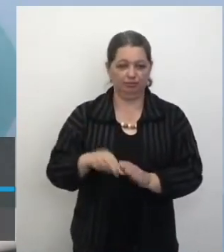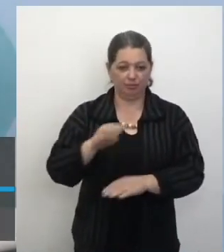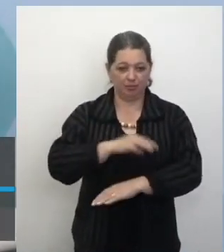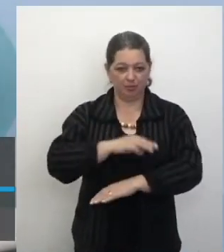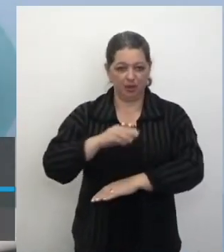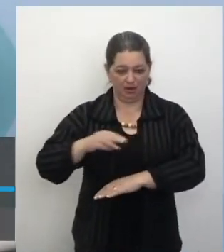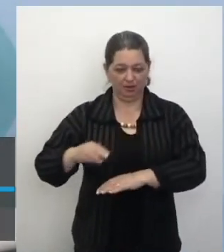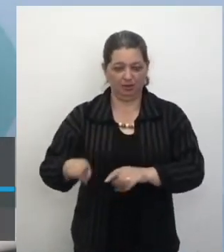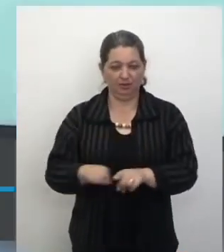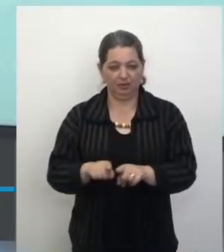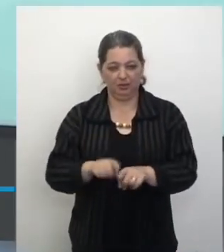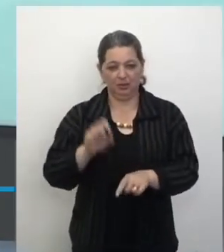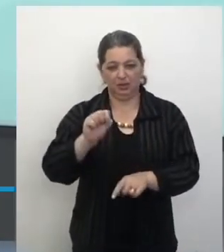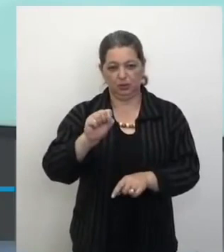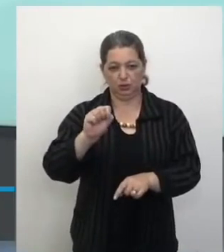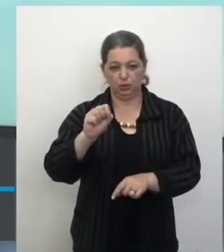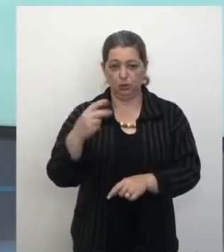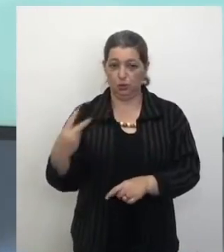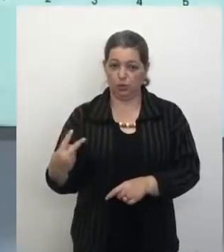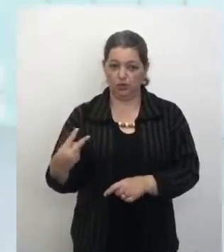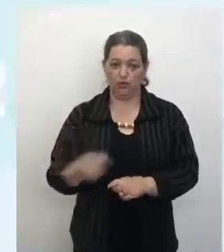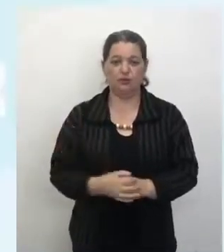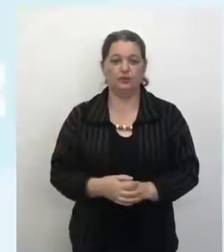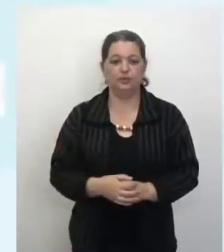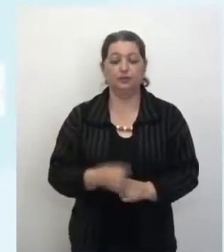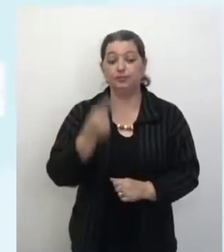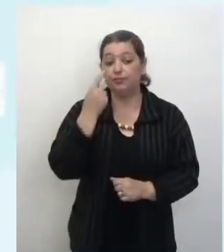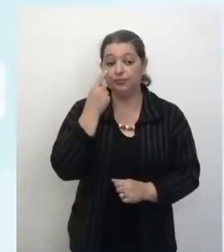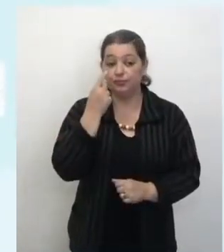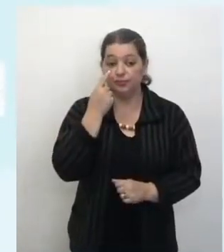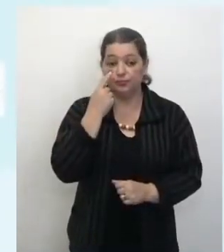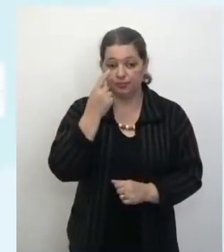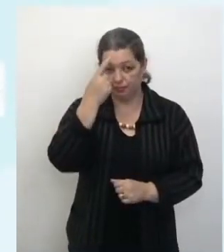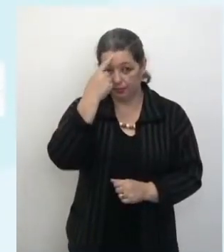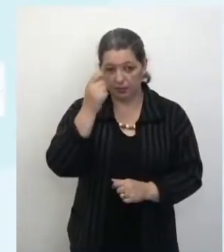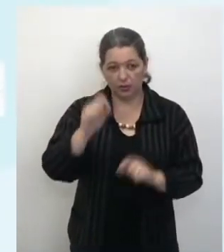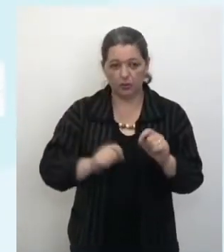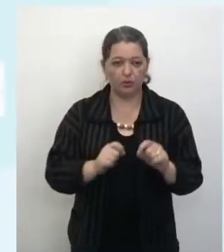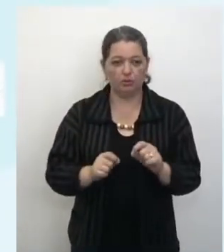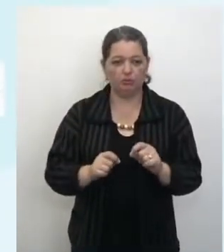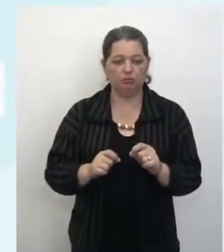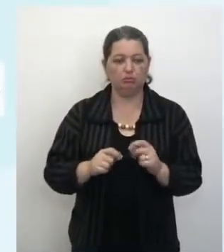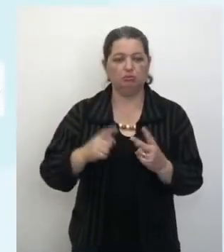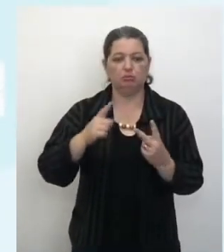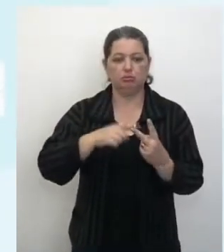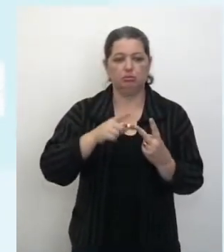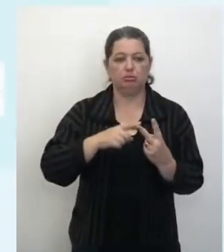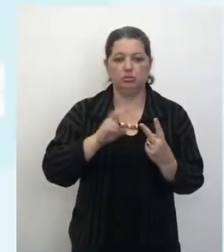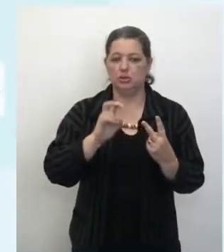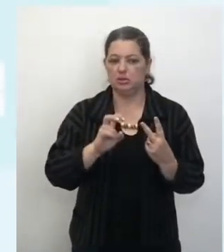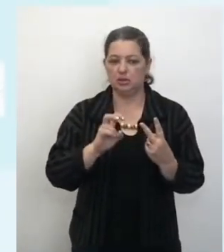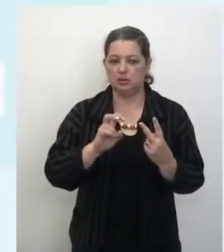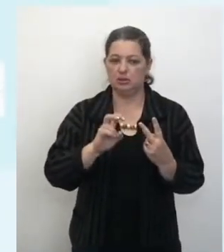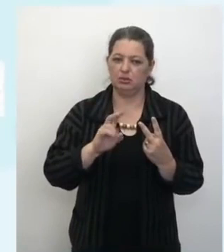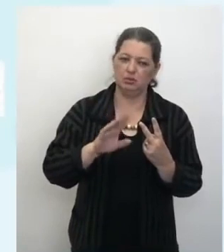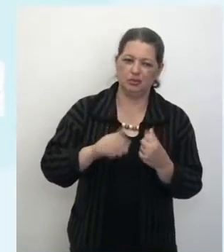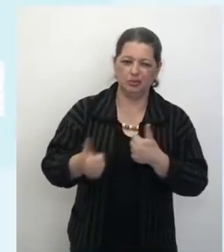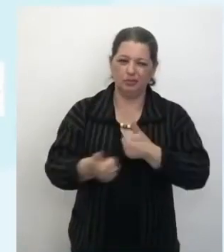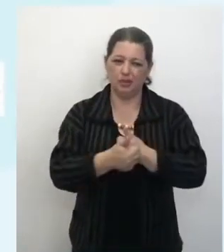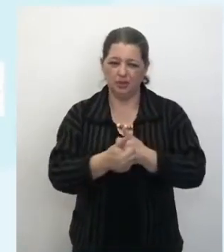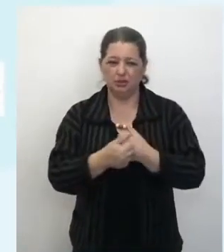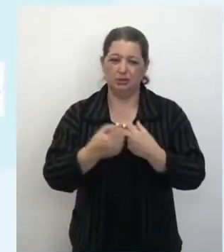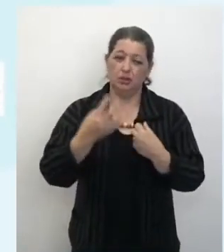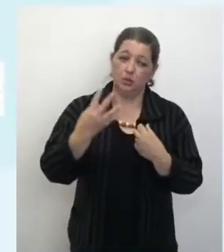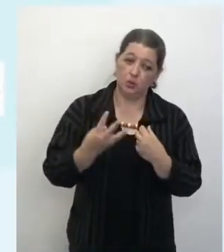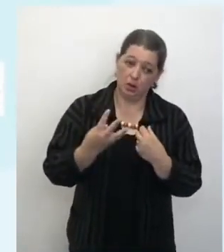2. Vamos conferir? Vamos, então vem comigo. Ó, vou mostrar para vocês já a nossa ideia. Raiz quadrada de 5, ele está entre raiz quadrada de